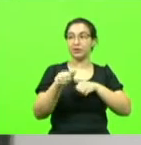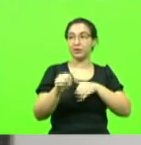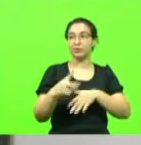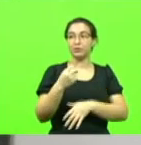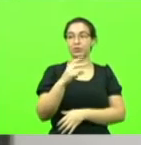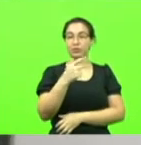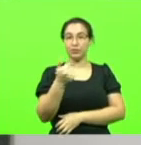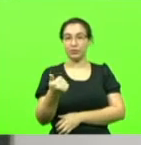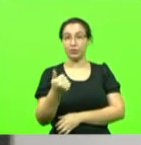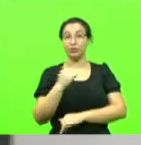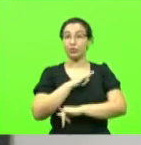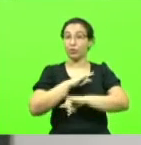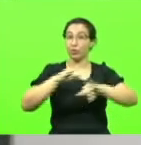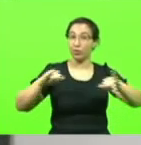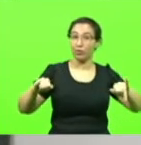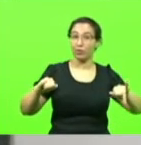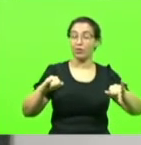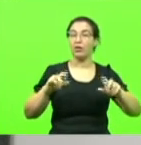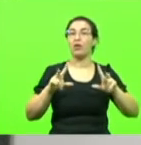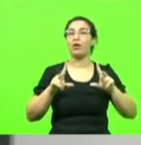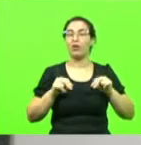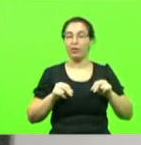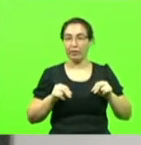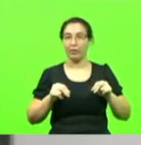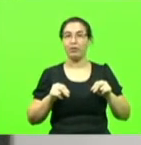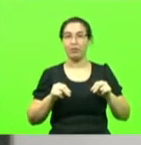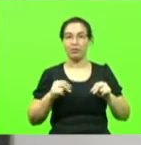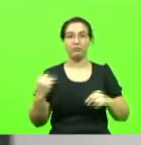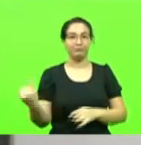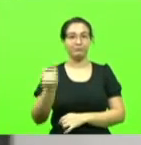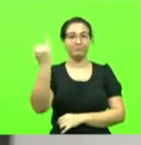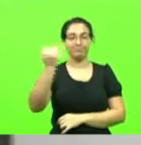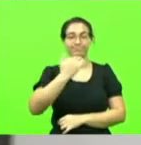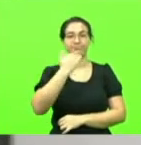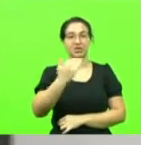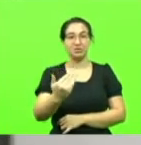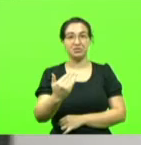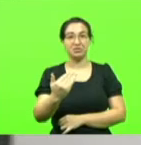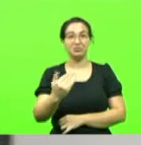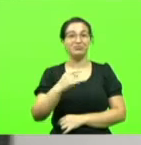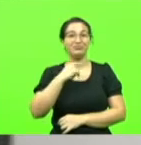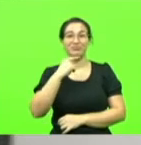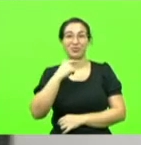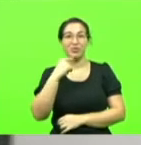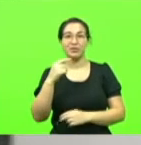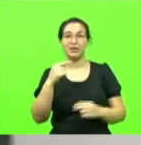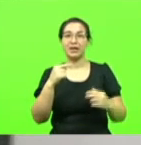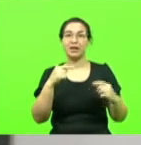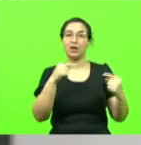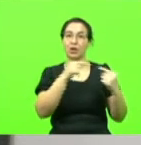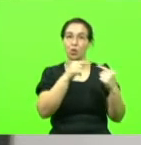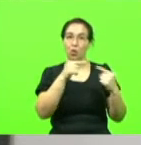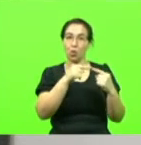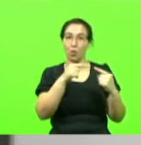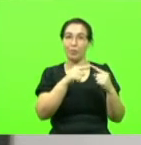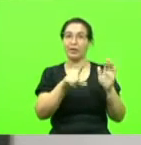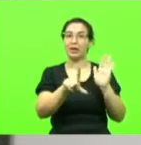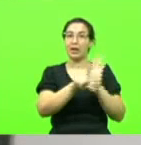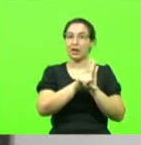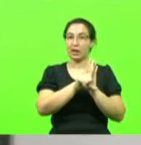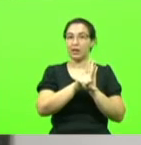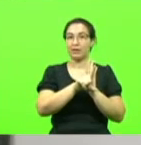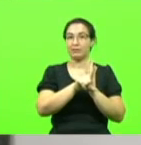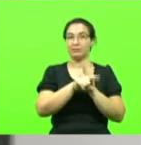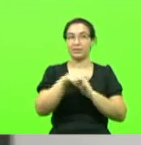informa o que embora reconhecendo a importância do pedido não há previsão legal para seu atendimento por